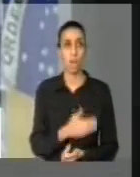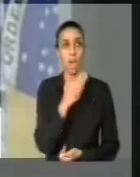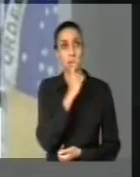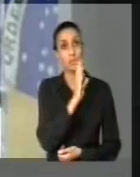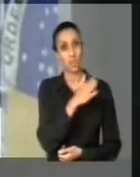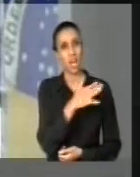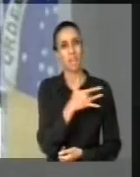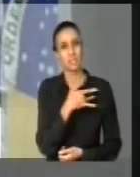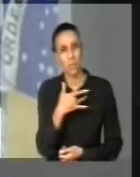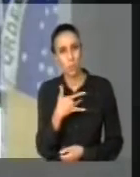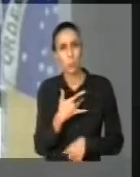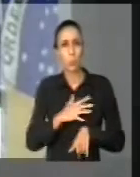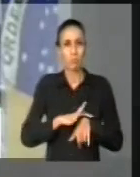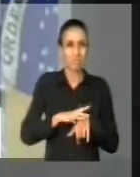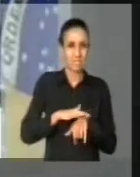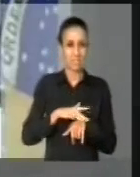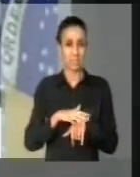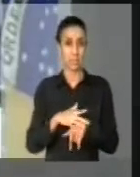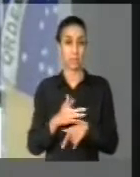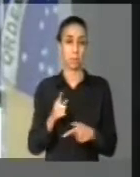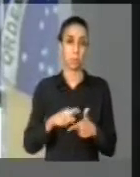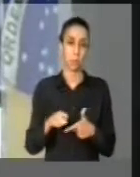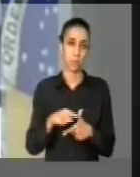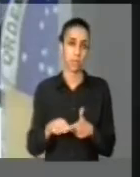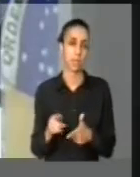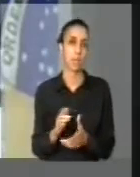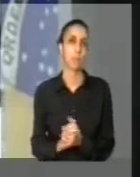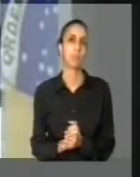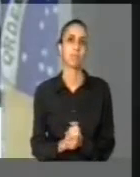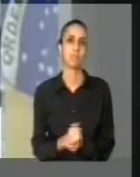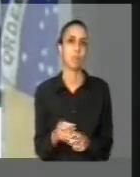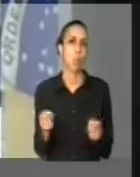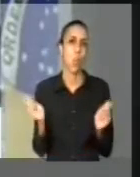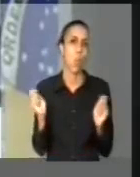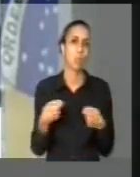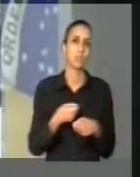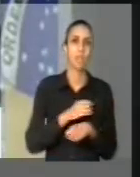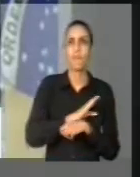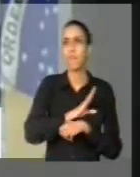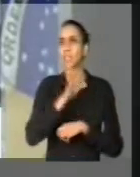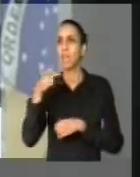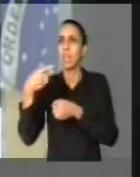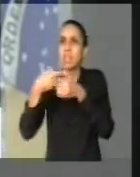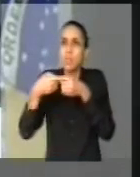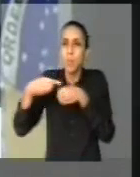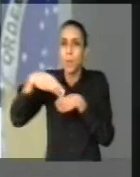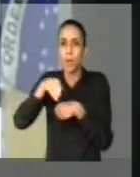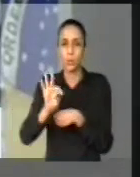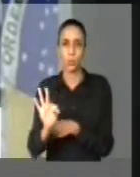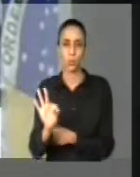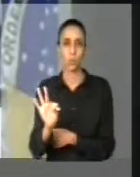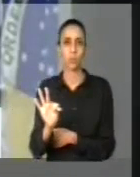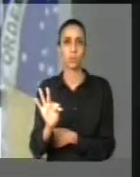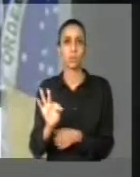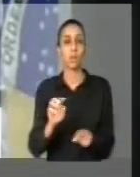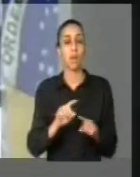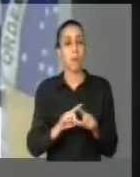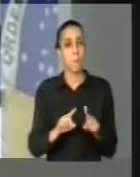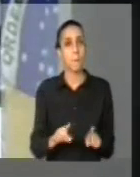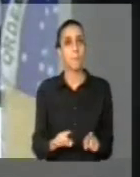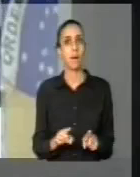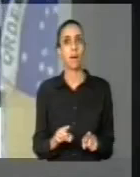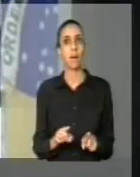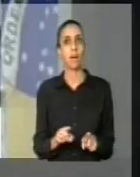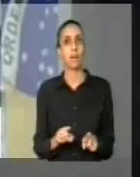sem muita disposição para percorrer o interior do Mato Grosso, ele foi